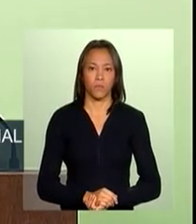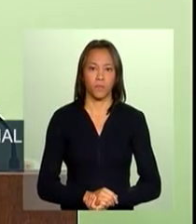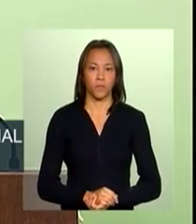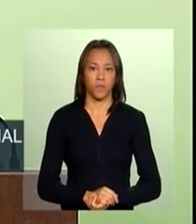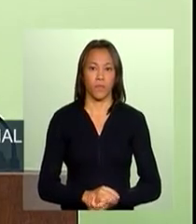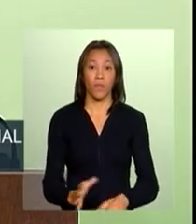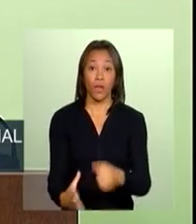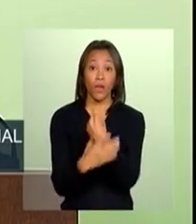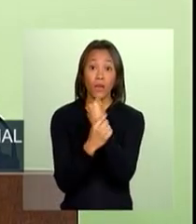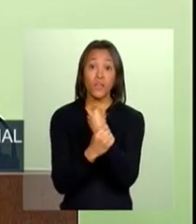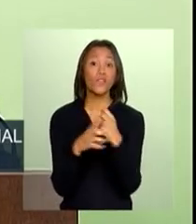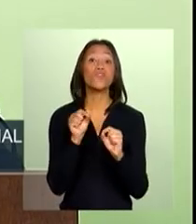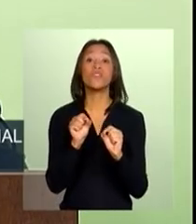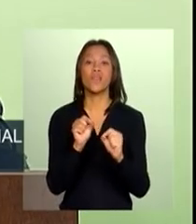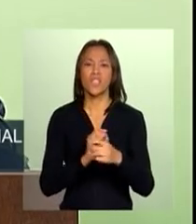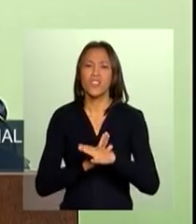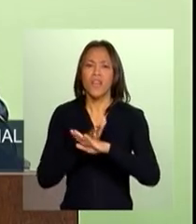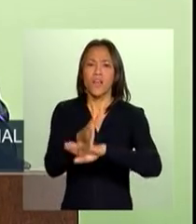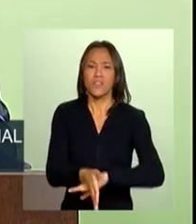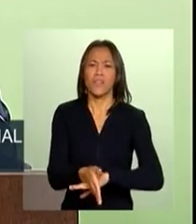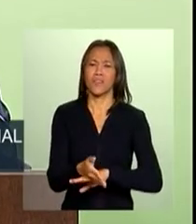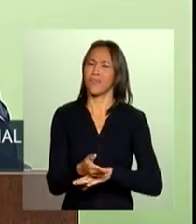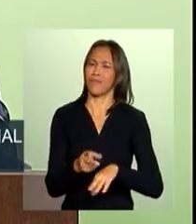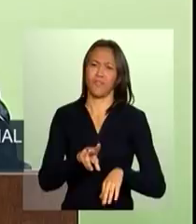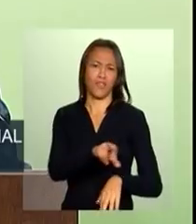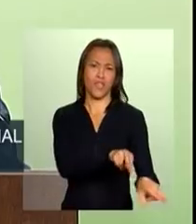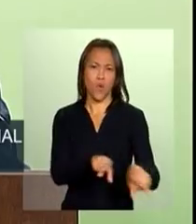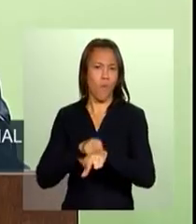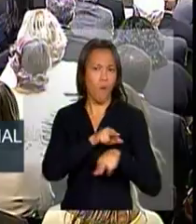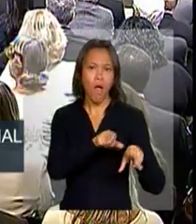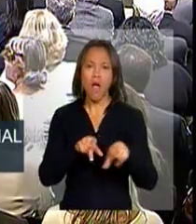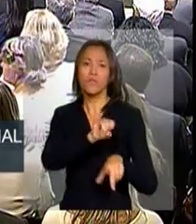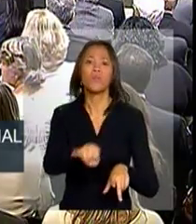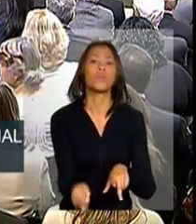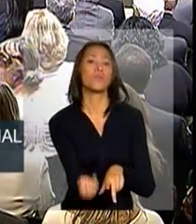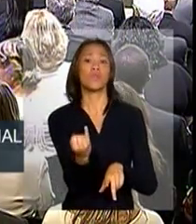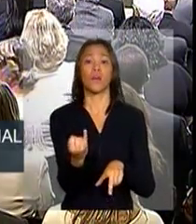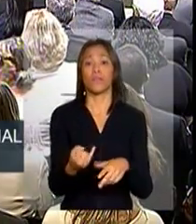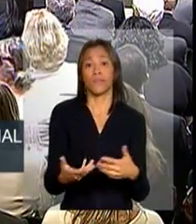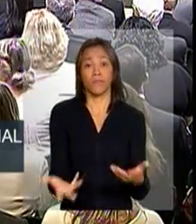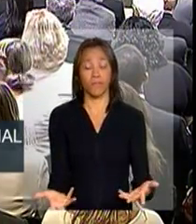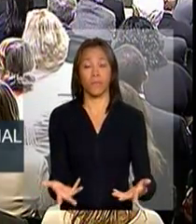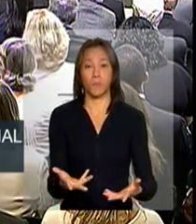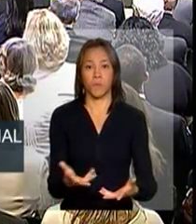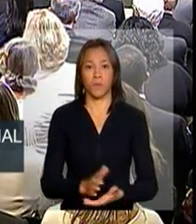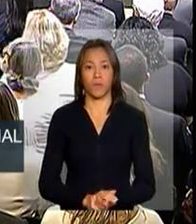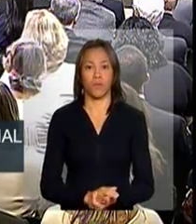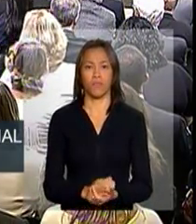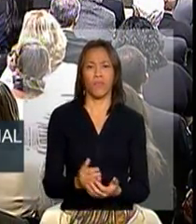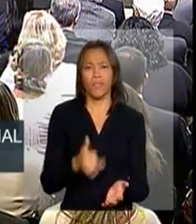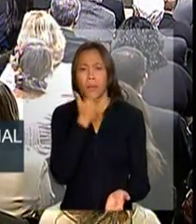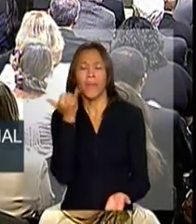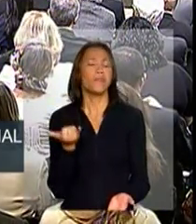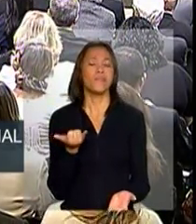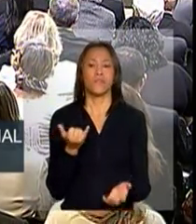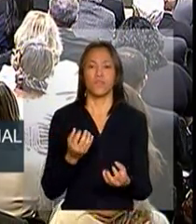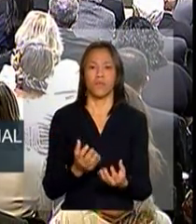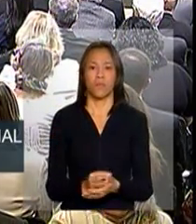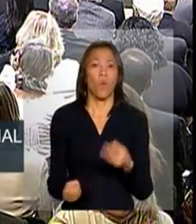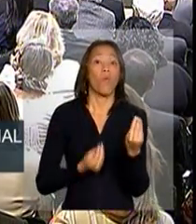a garantia de acesso às mesmas oportunidades, seja a origem